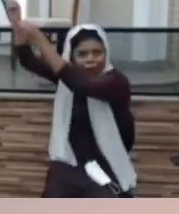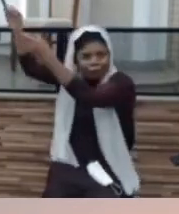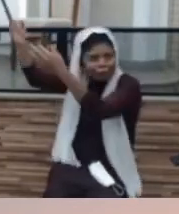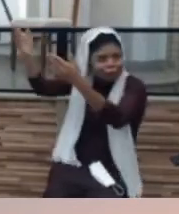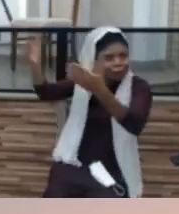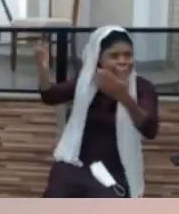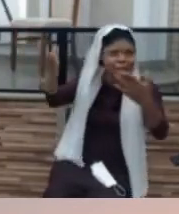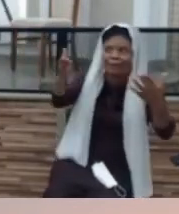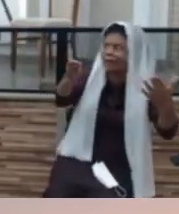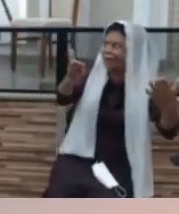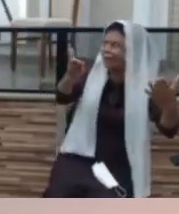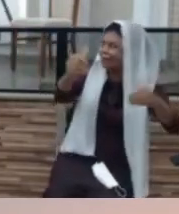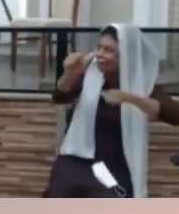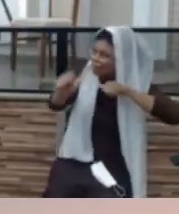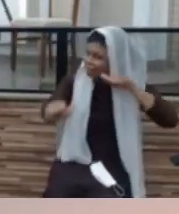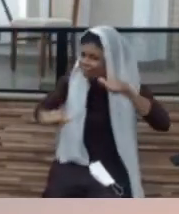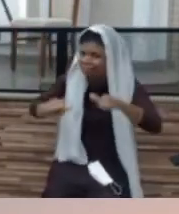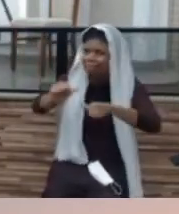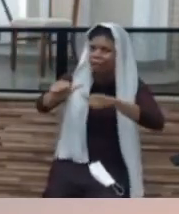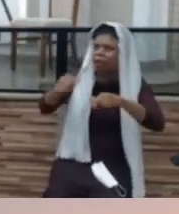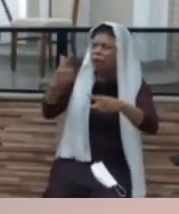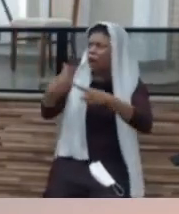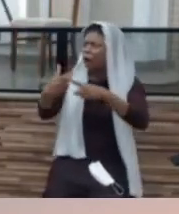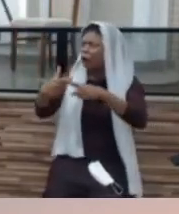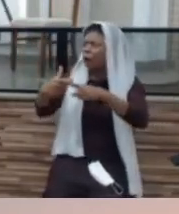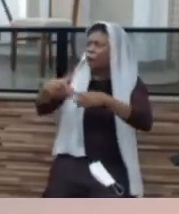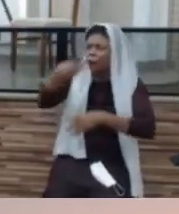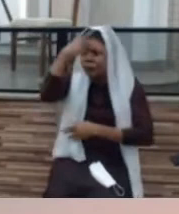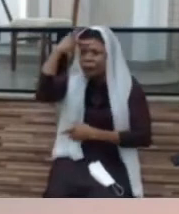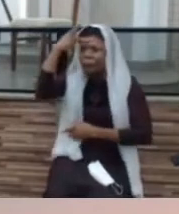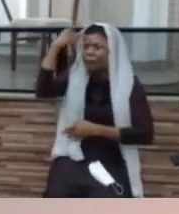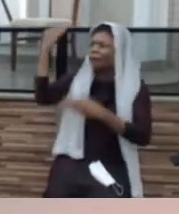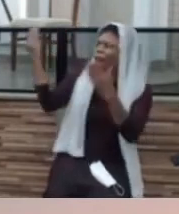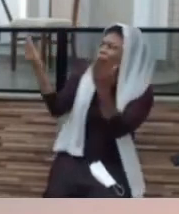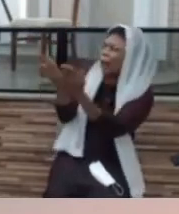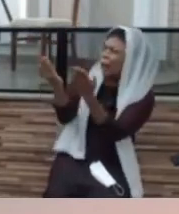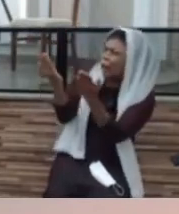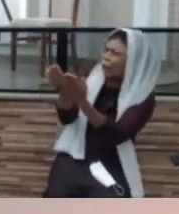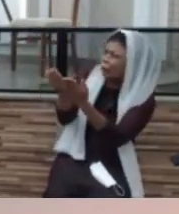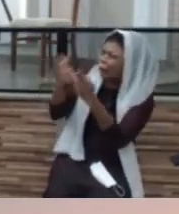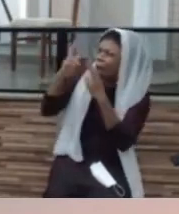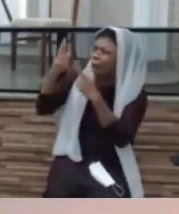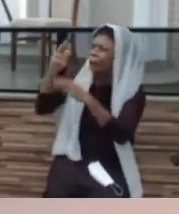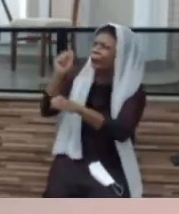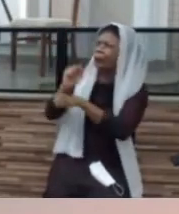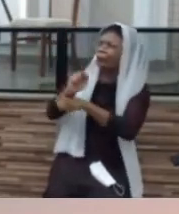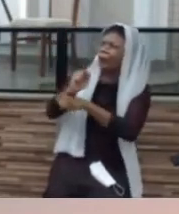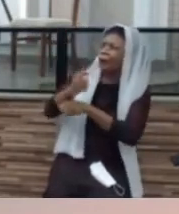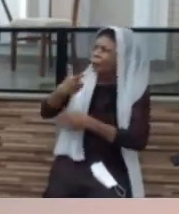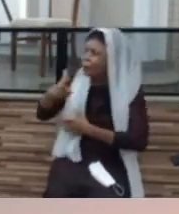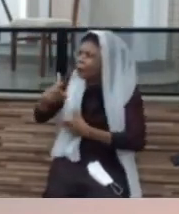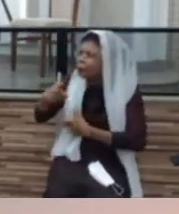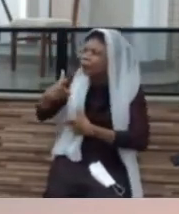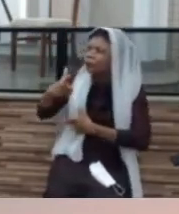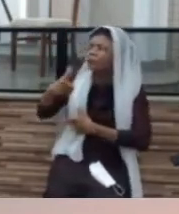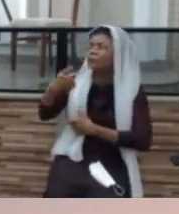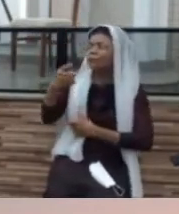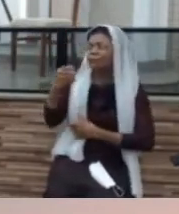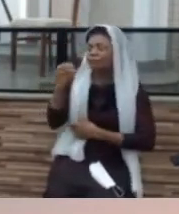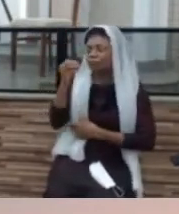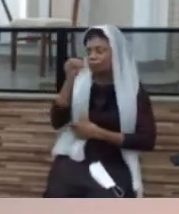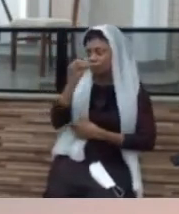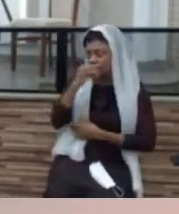sem esperança, ele perde a alegria. O que que Paulo dizia aos Romanos no capítulo 12? Alegrai-vos